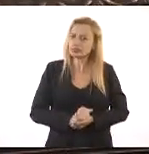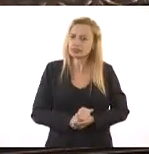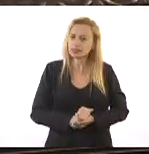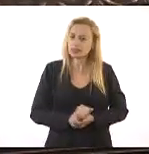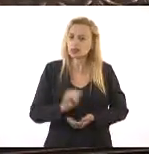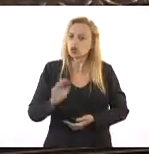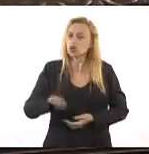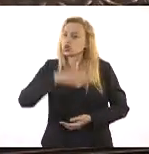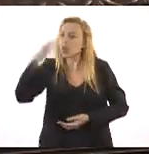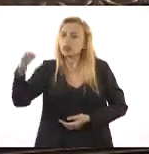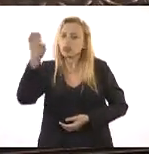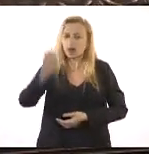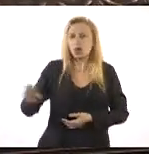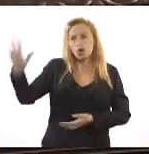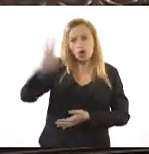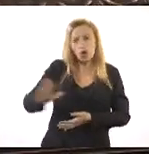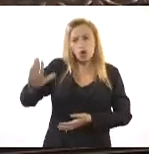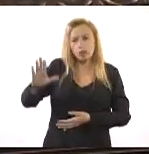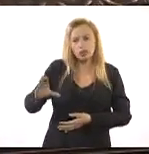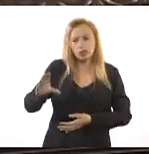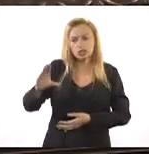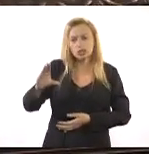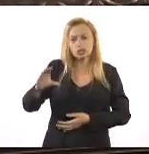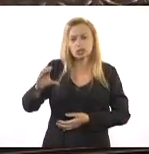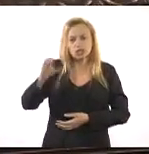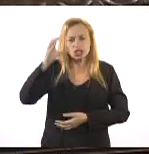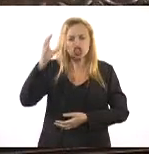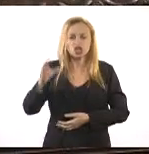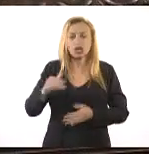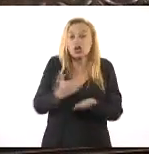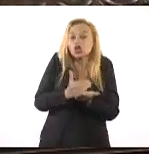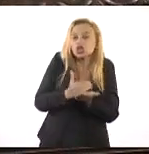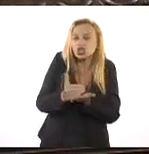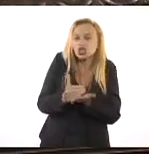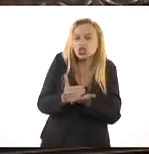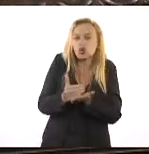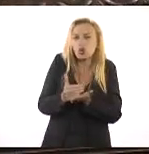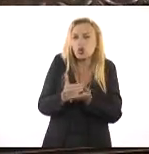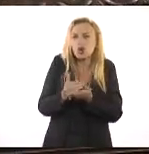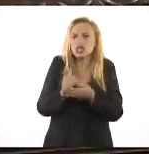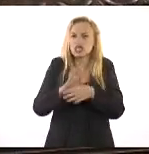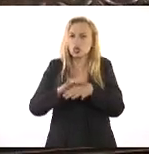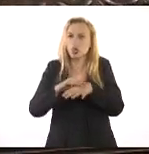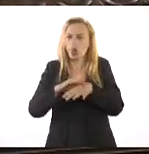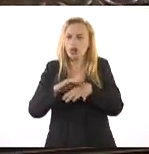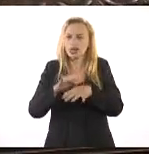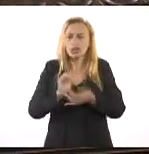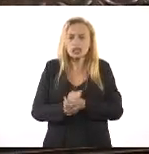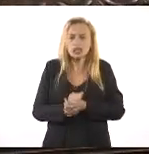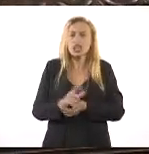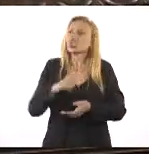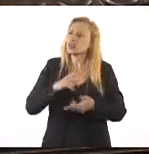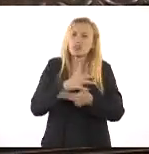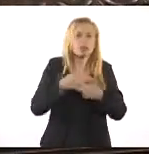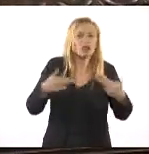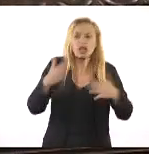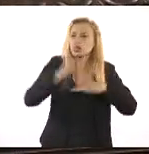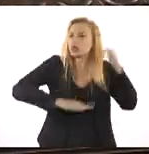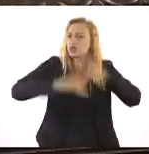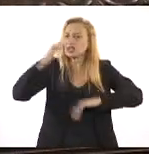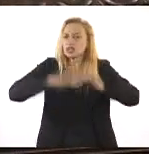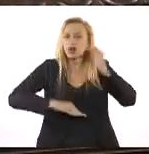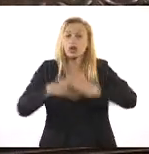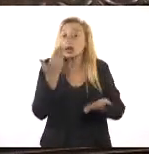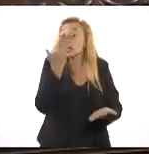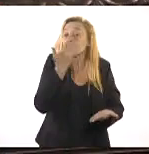na Europa, na China, da onde começou esta pandemia, nós tivemos vários profissionais que